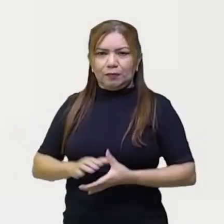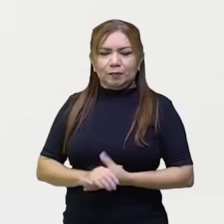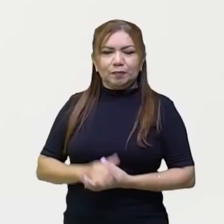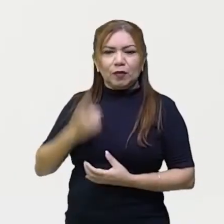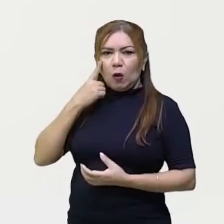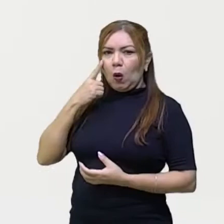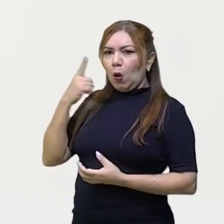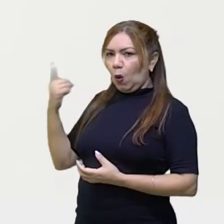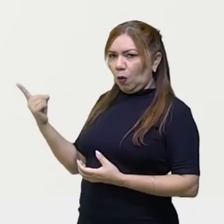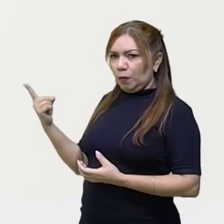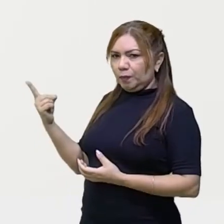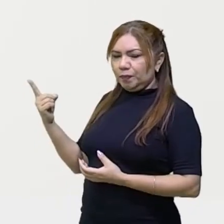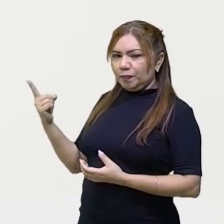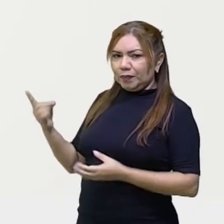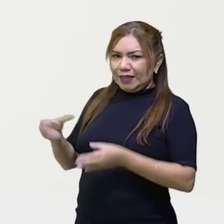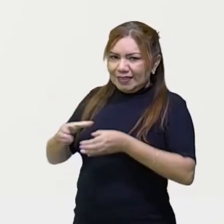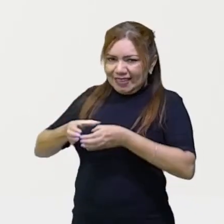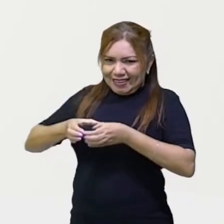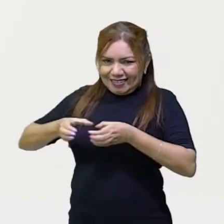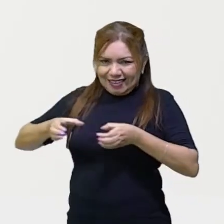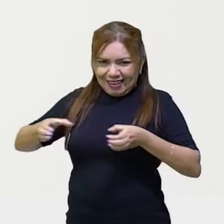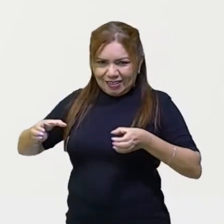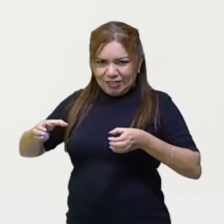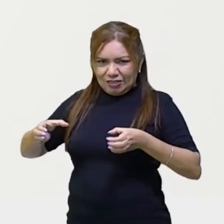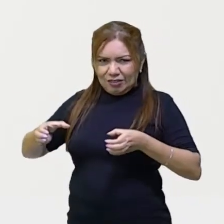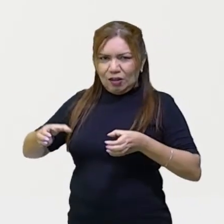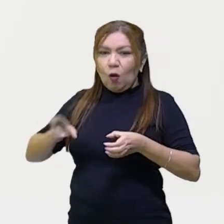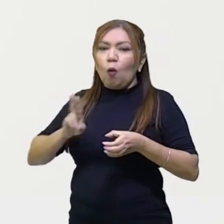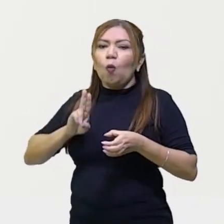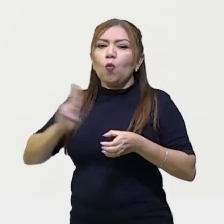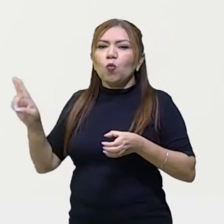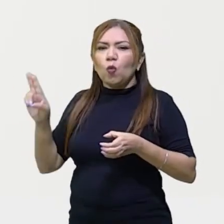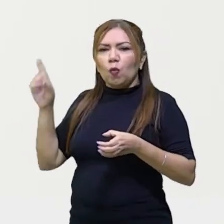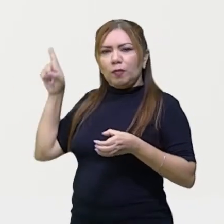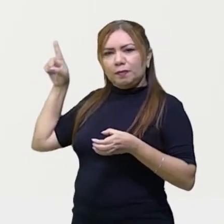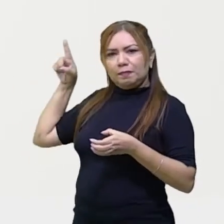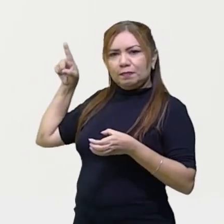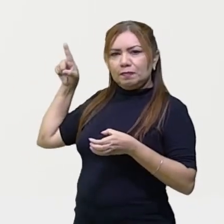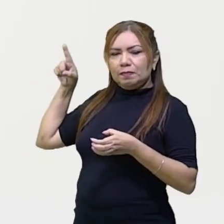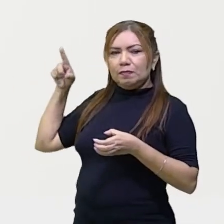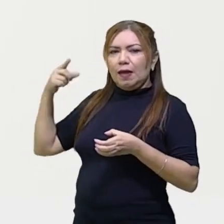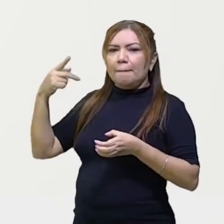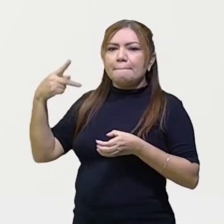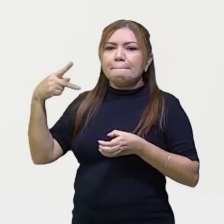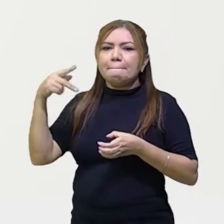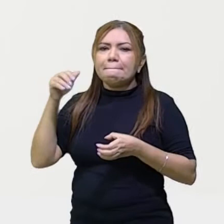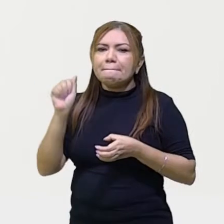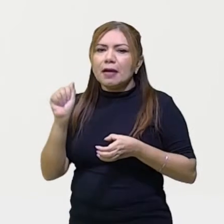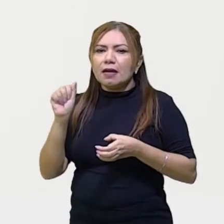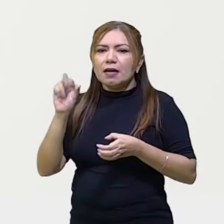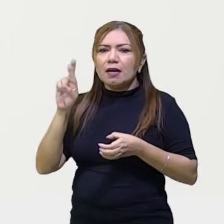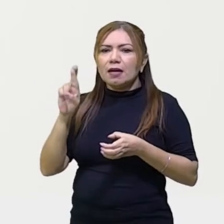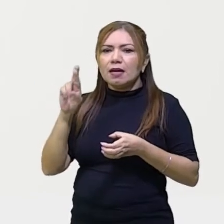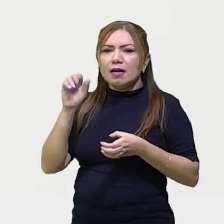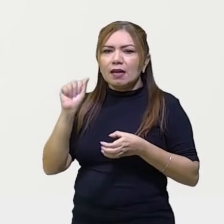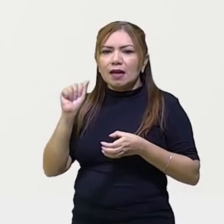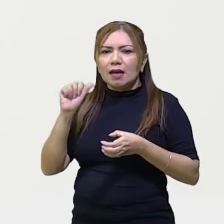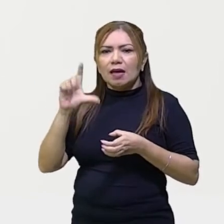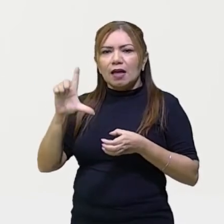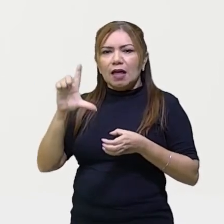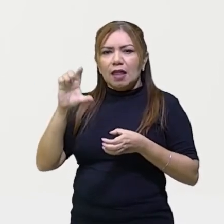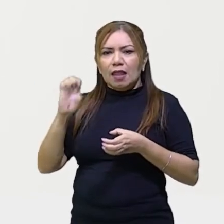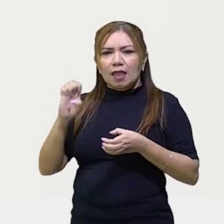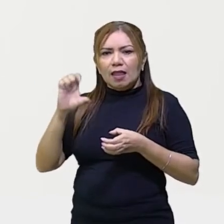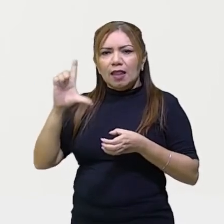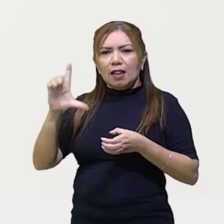Tela bom então nós fomos abrindo como está aparecendo para você desdobrando eu quero que você